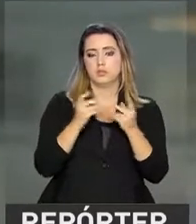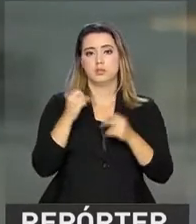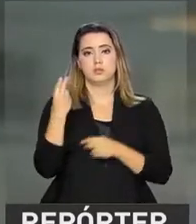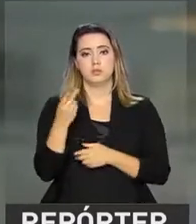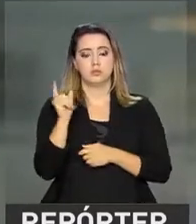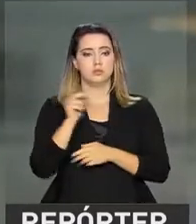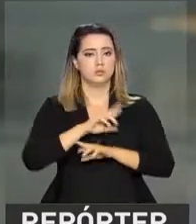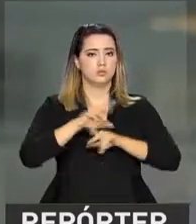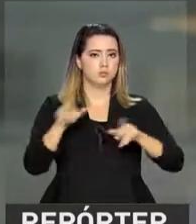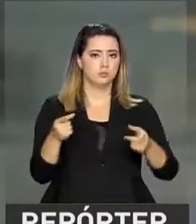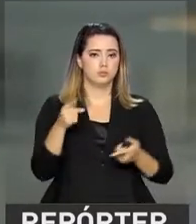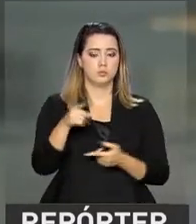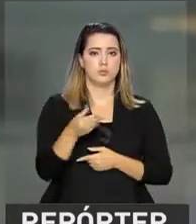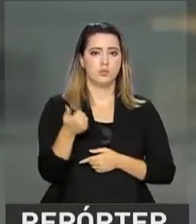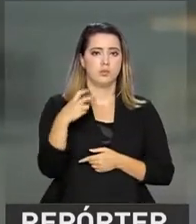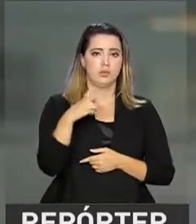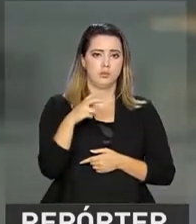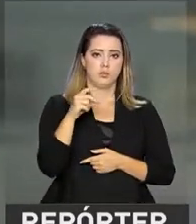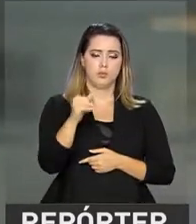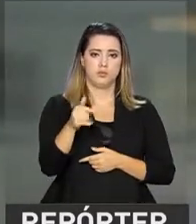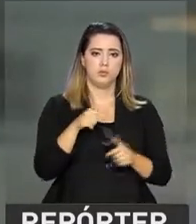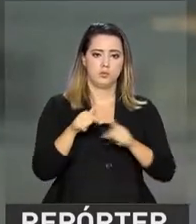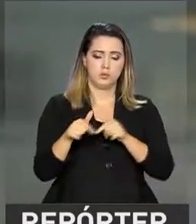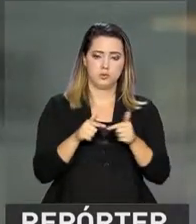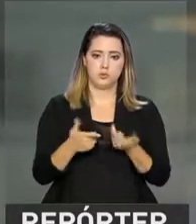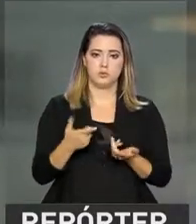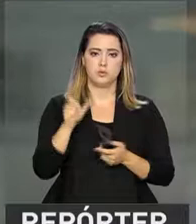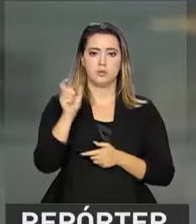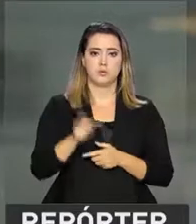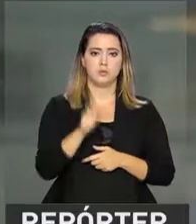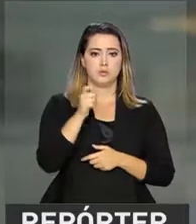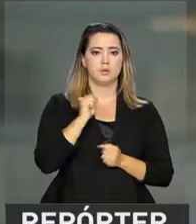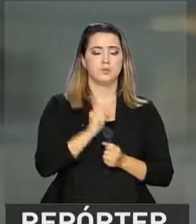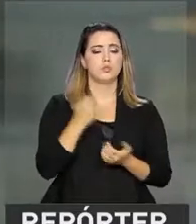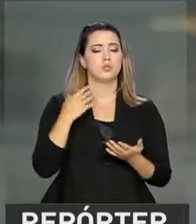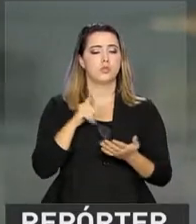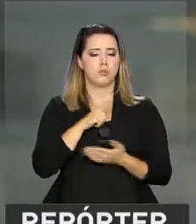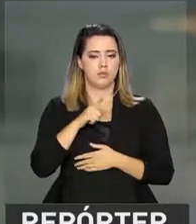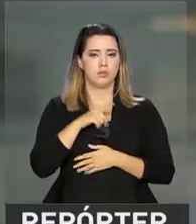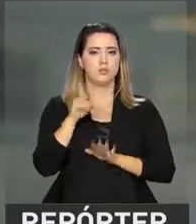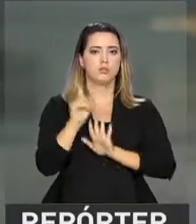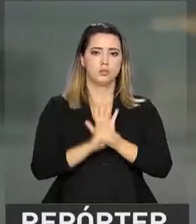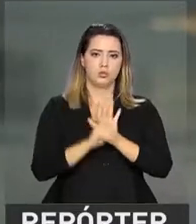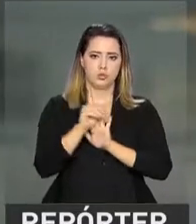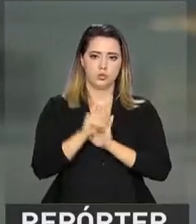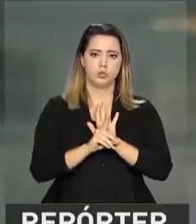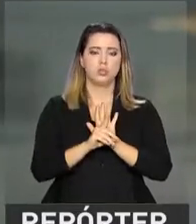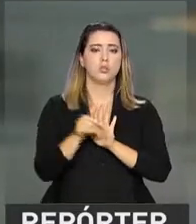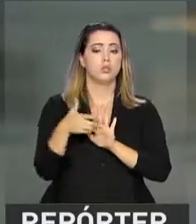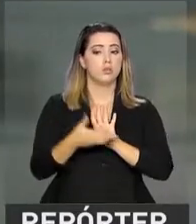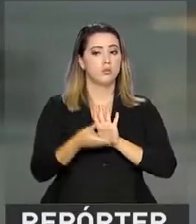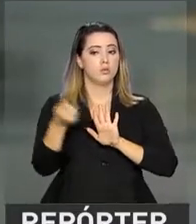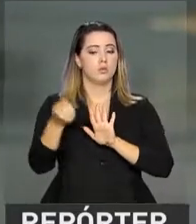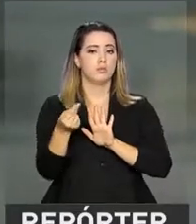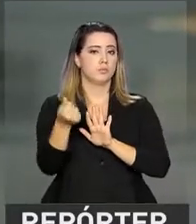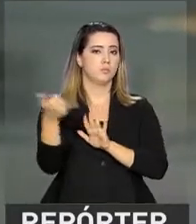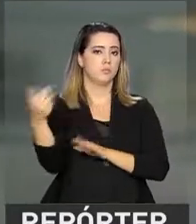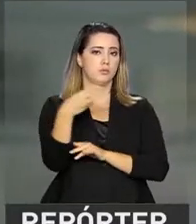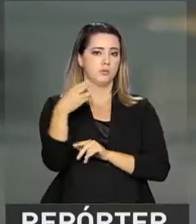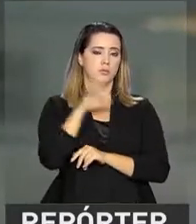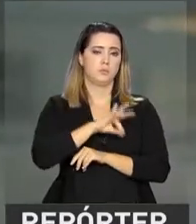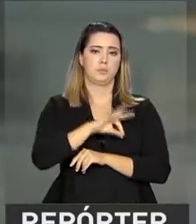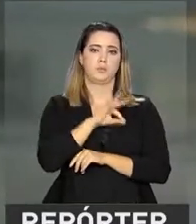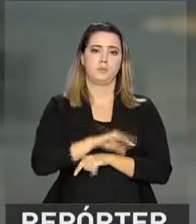urbanos ou avulsos. Com 15 dias de serviço, o trabalhador já passa a ter direito a receber o 13º